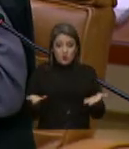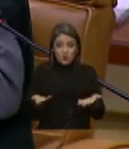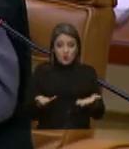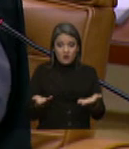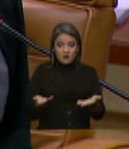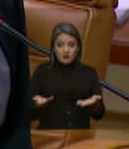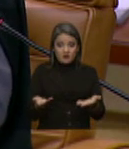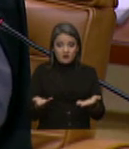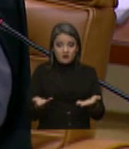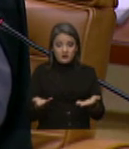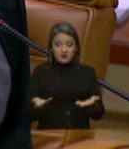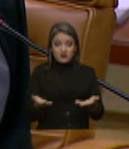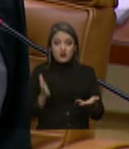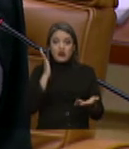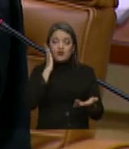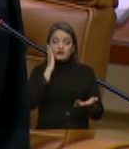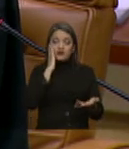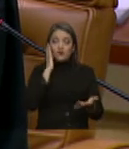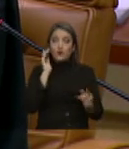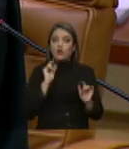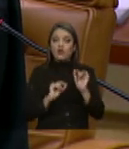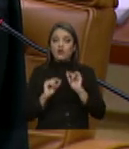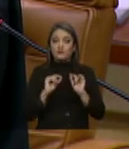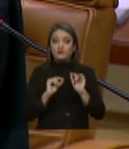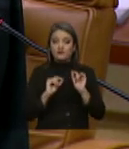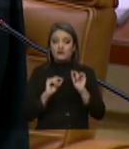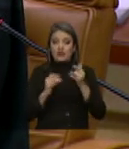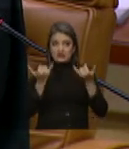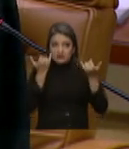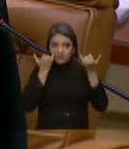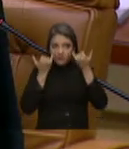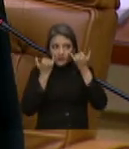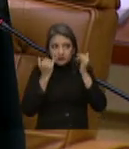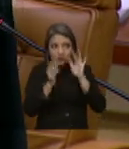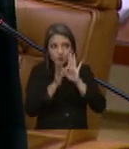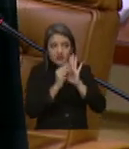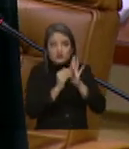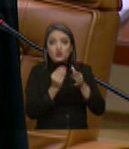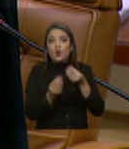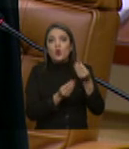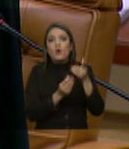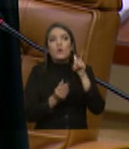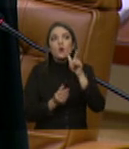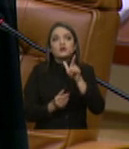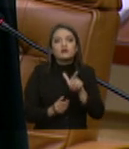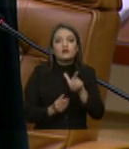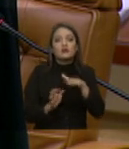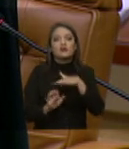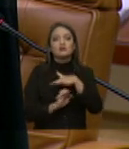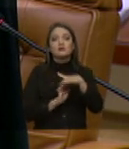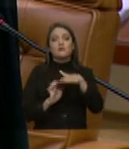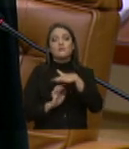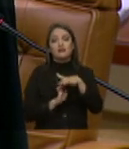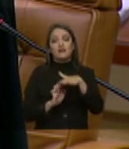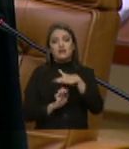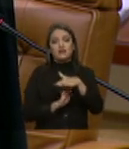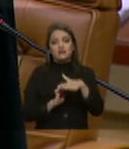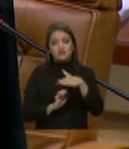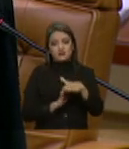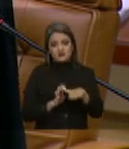é saber como obter informações é de empresas em tese que podem ser situadas